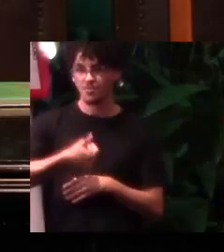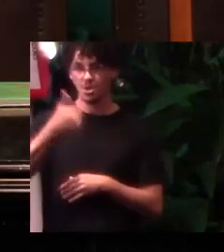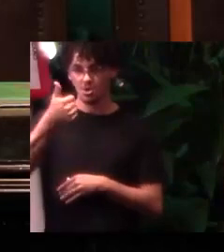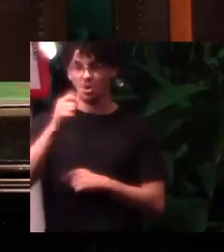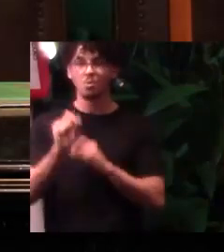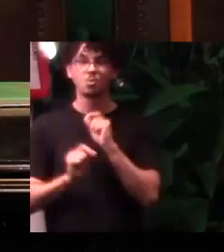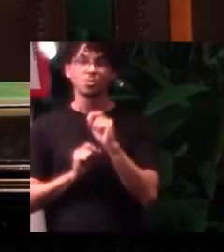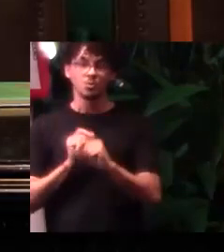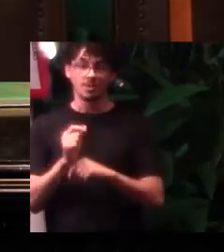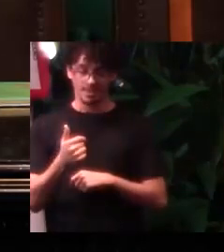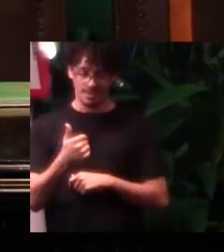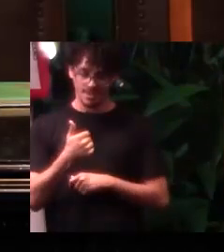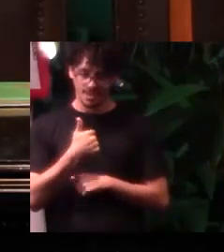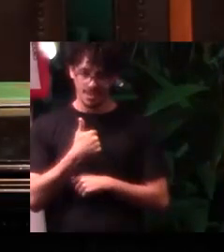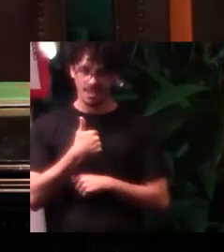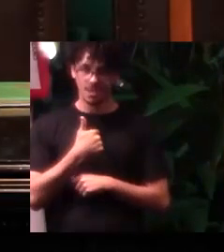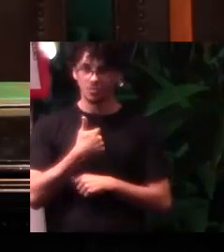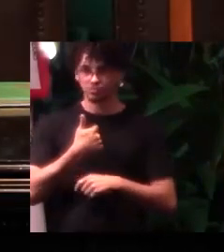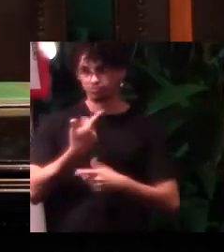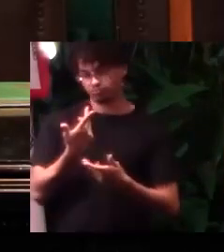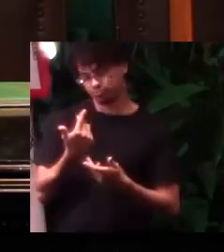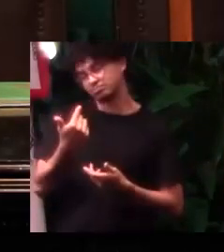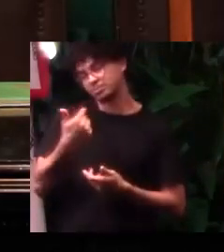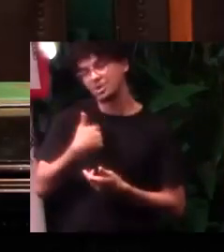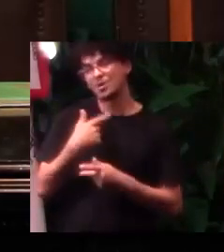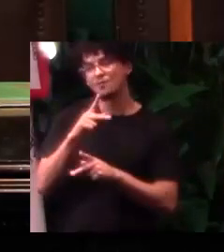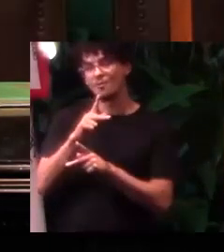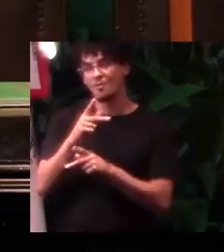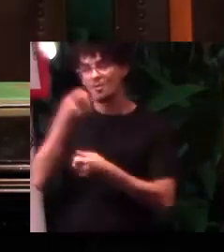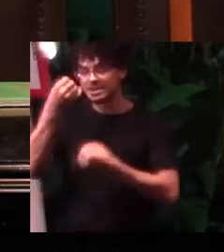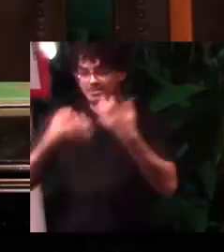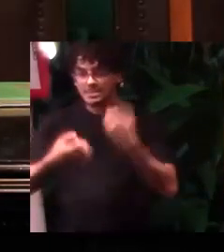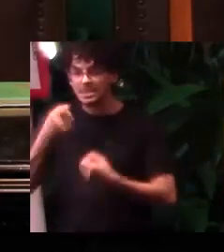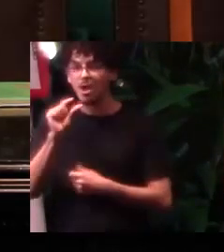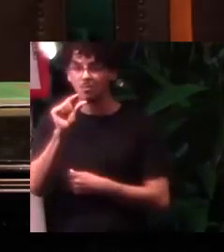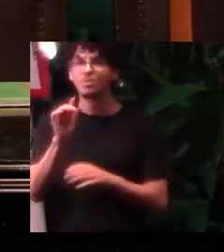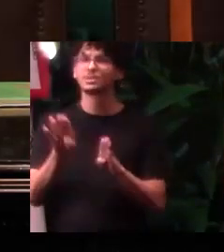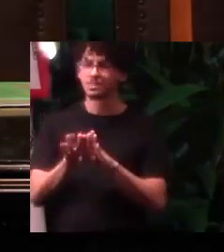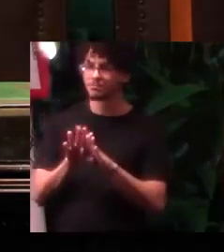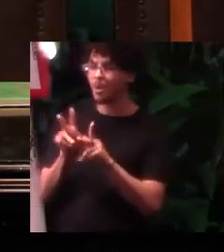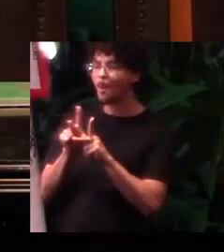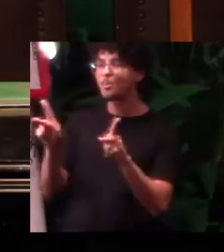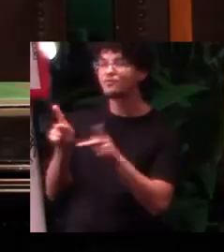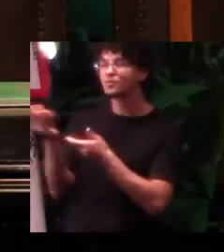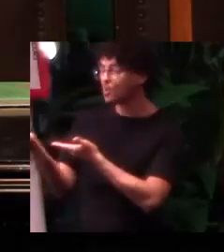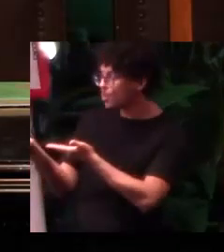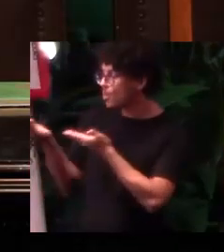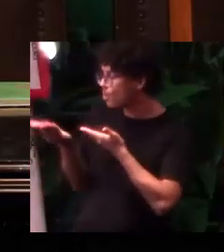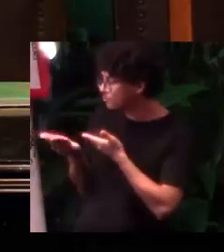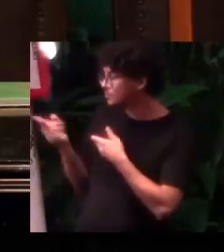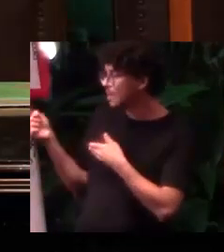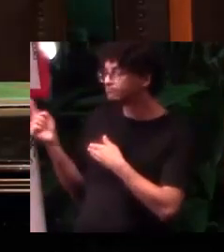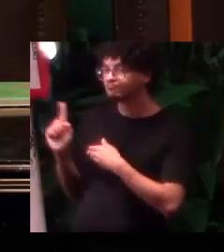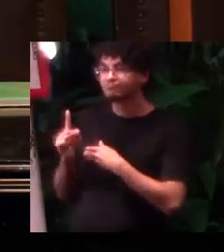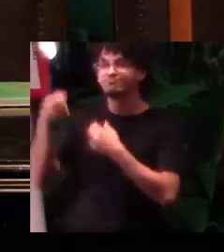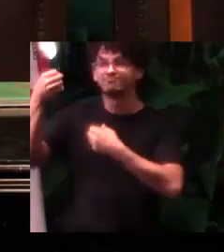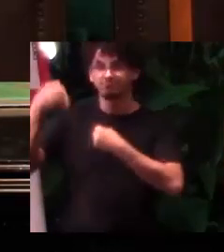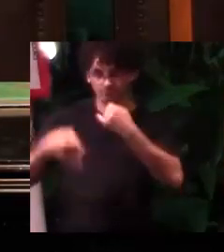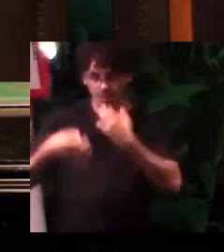pouco, né, o professor que eu convidar, por vezes também que virão convidados, vai falar um pouco,